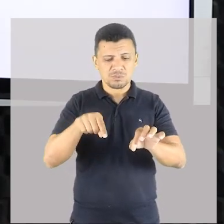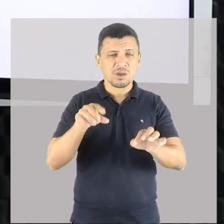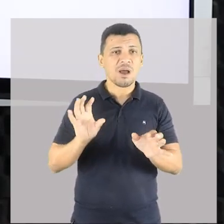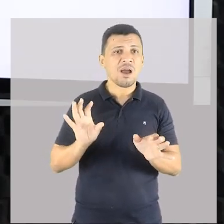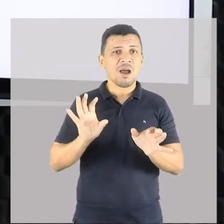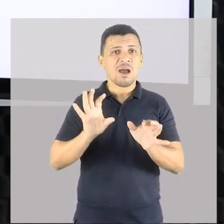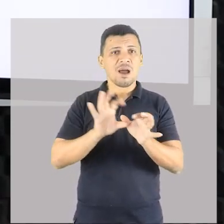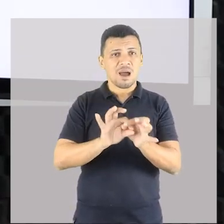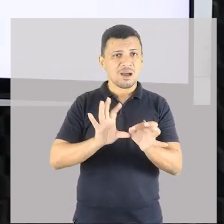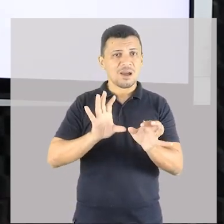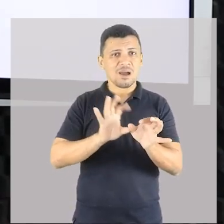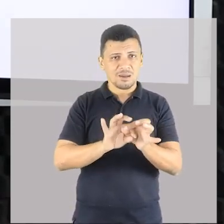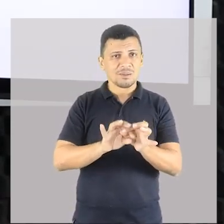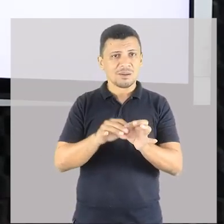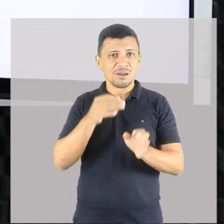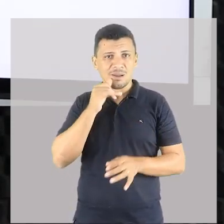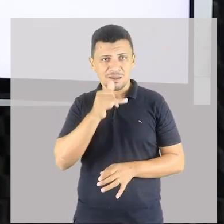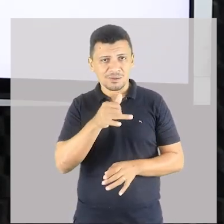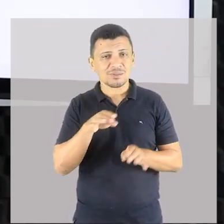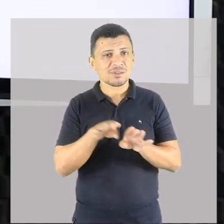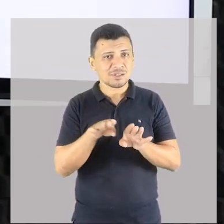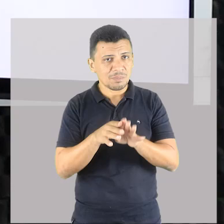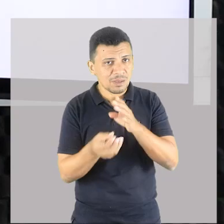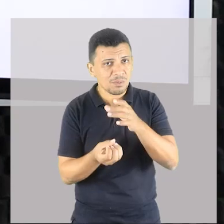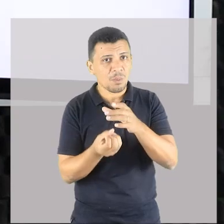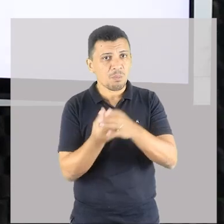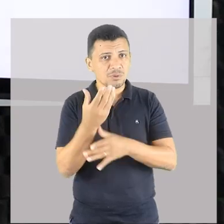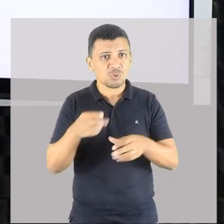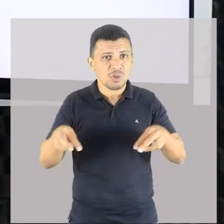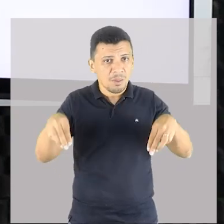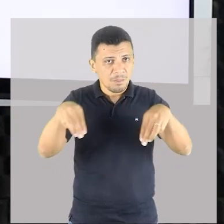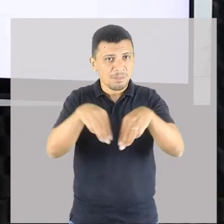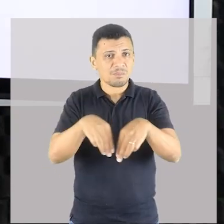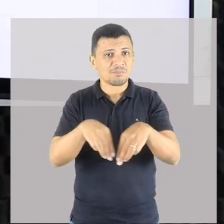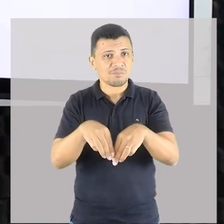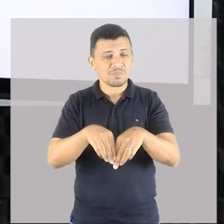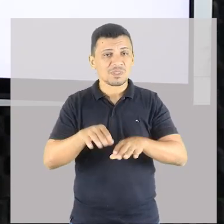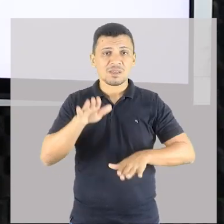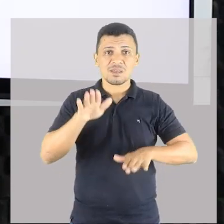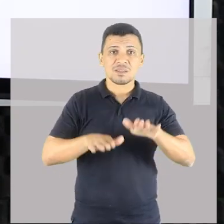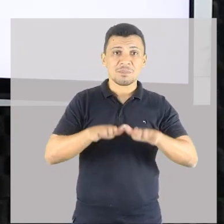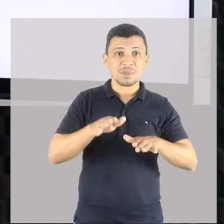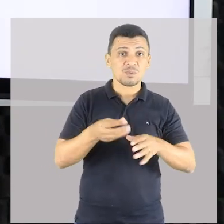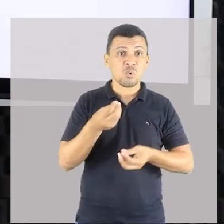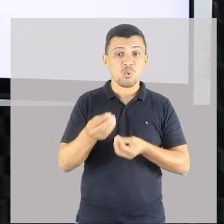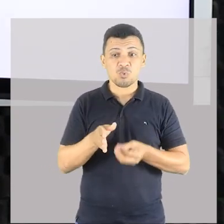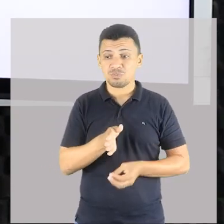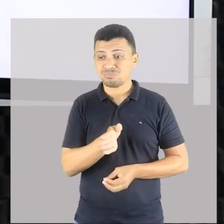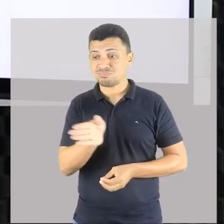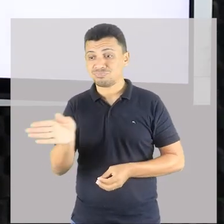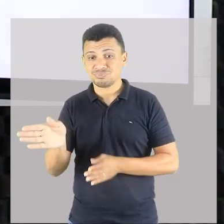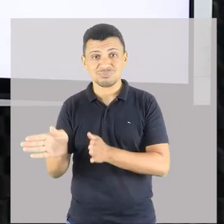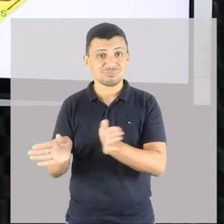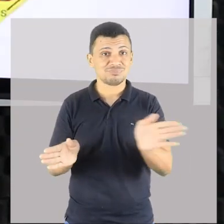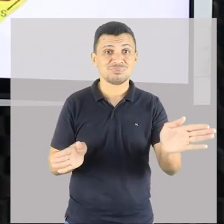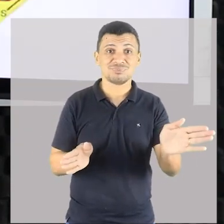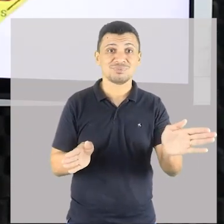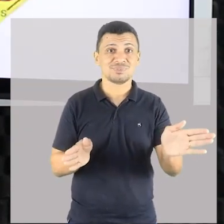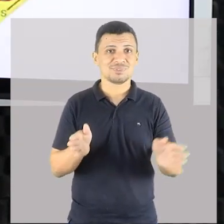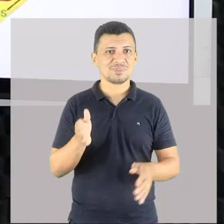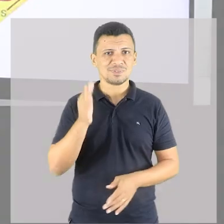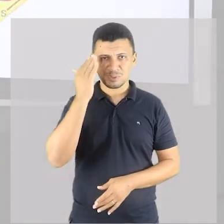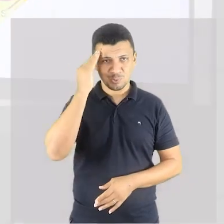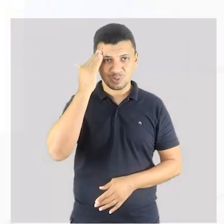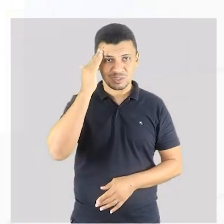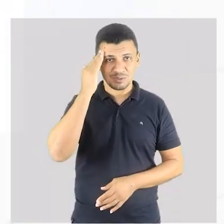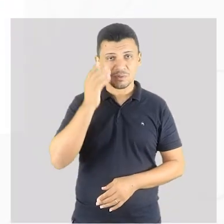campos magnéticos, cujo sentido depende do sentido da corrente elétrica. Não entendeu? Olha só